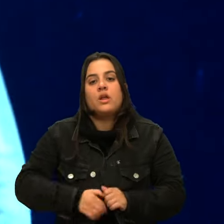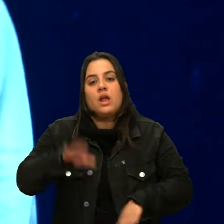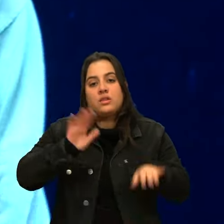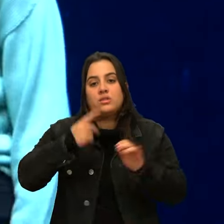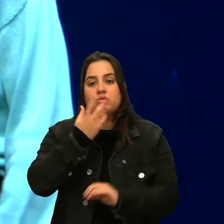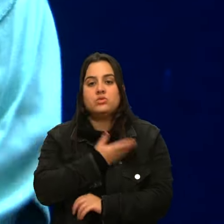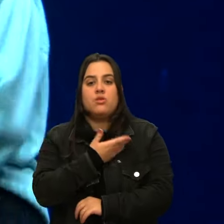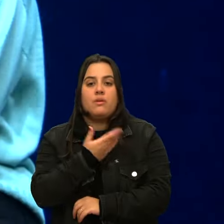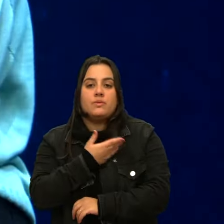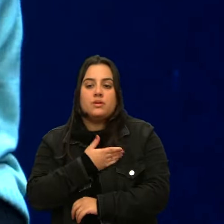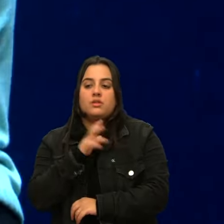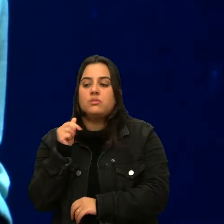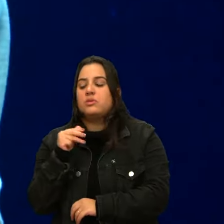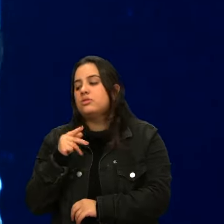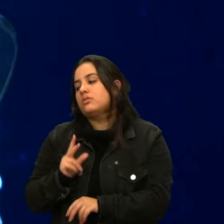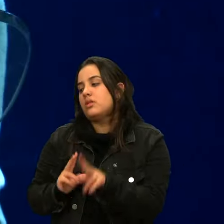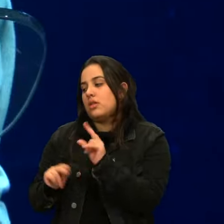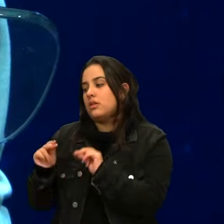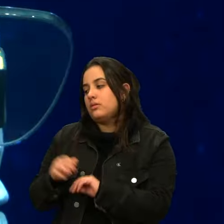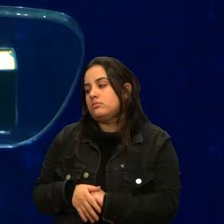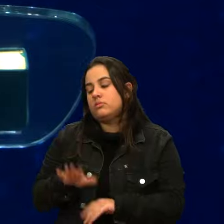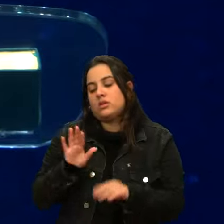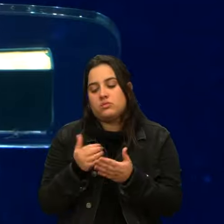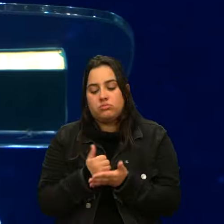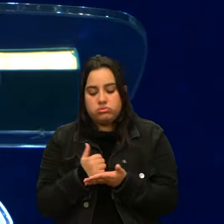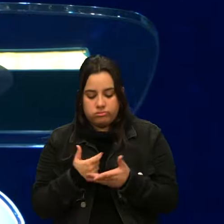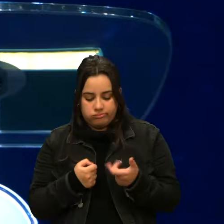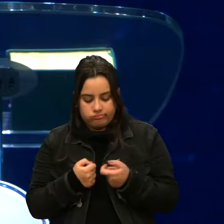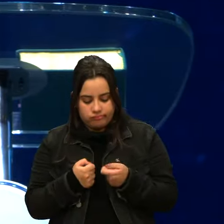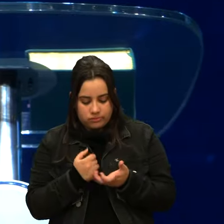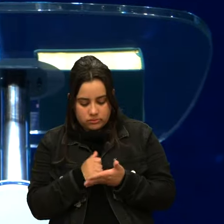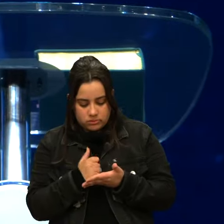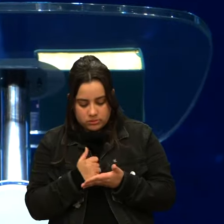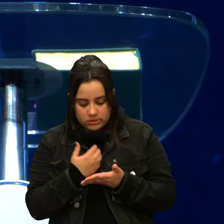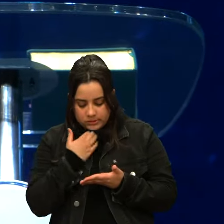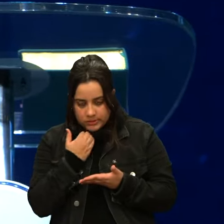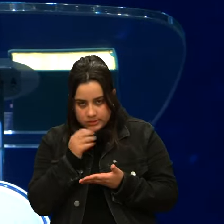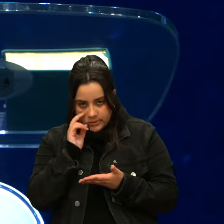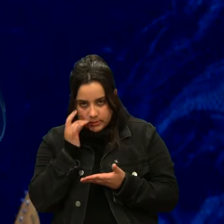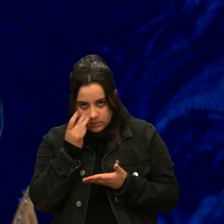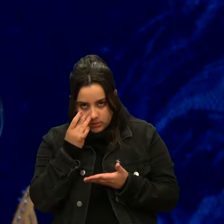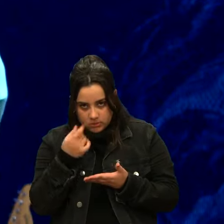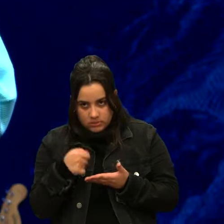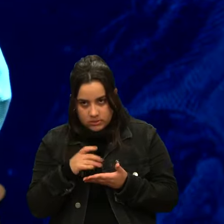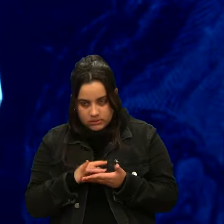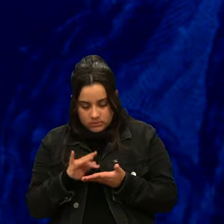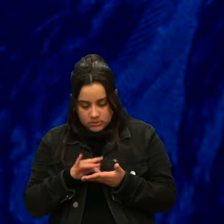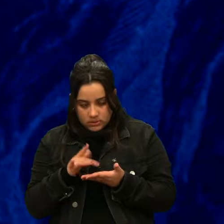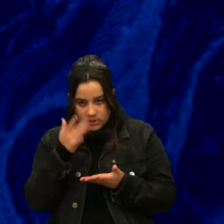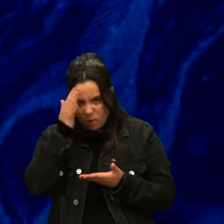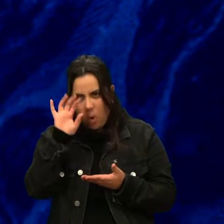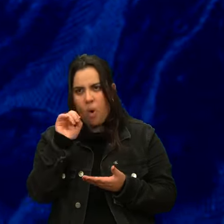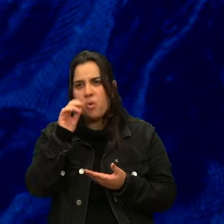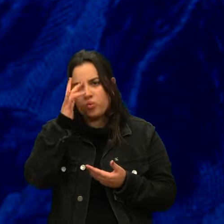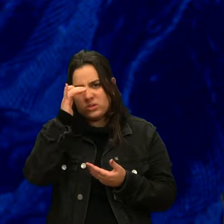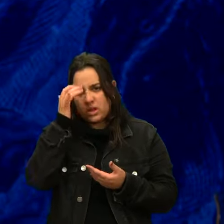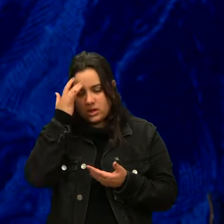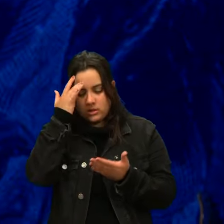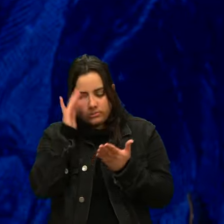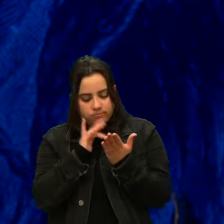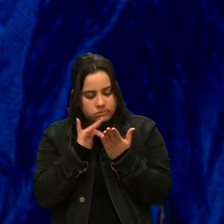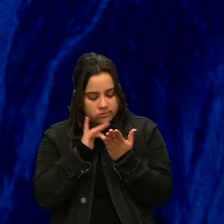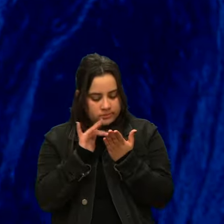faz um comentário. Talvez seja um jogo aí no teu celular que você não consegue ficar, ou você tem que ficar rodando assim no Instagram. Não